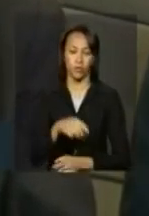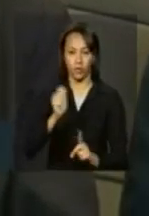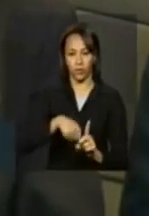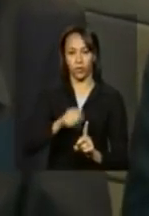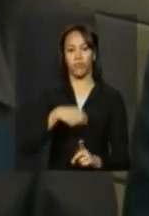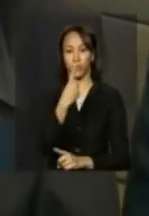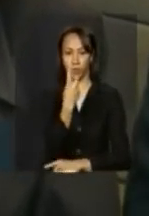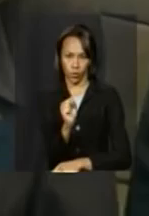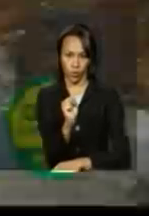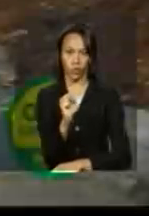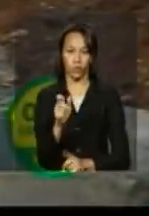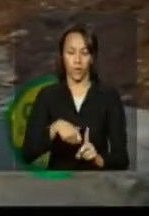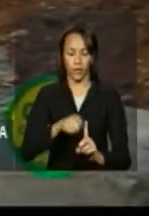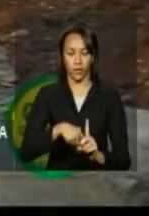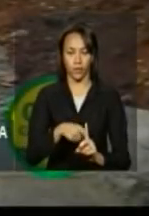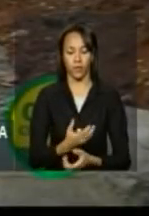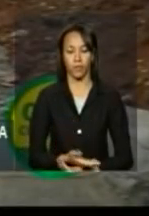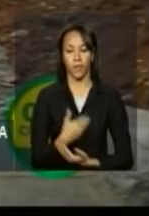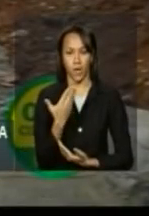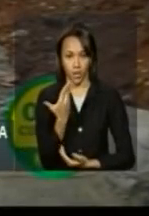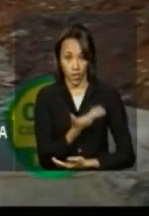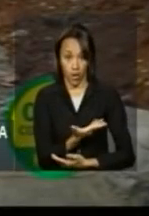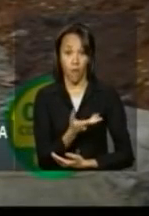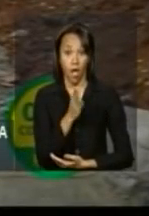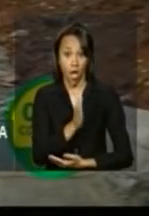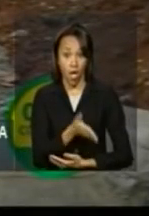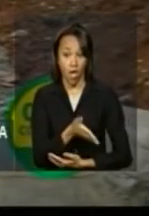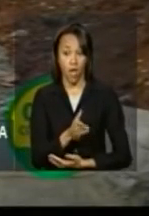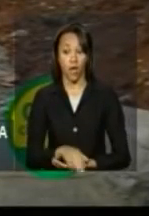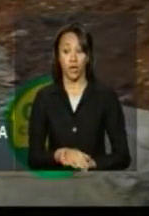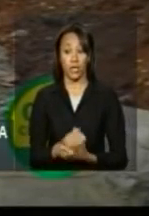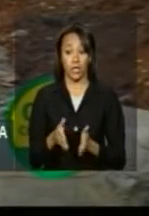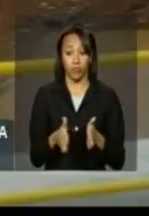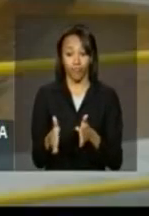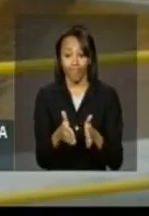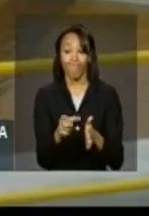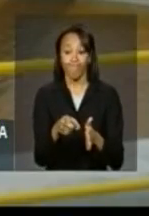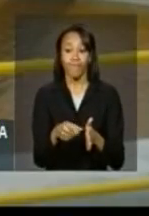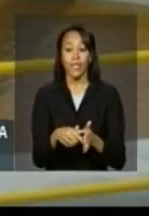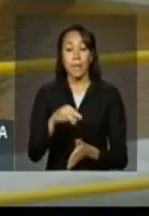meses. Aqui, então, uma obra de drenagem urbana em Maringá,